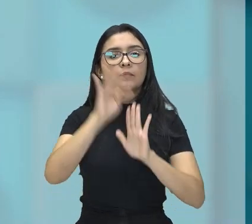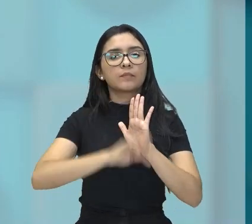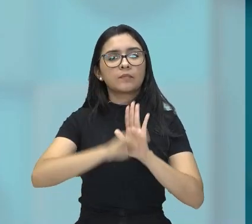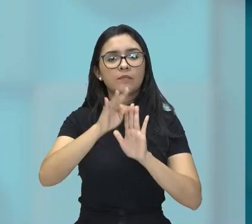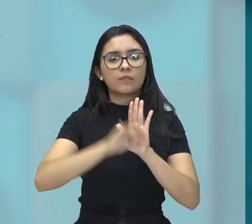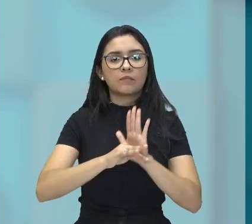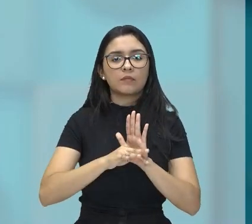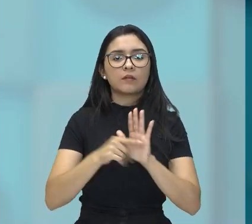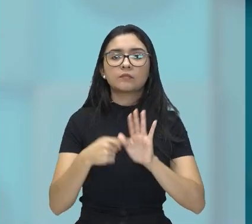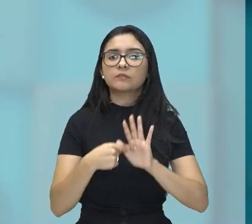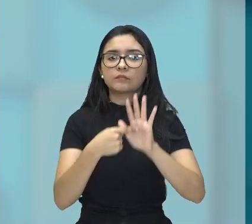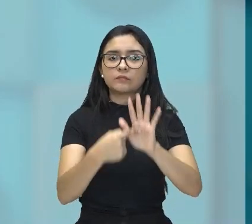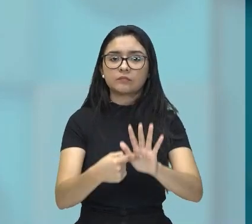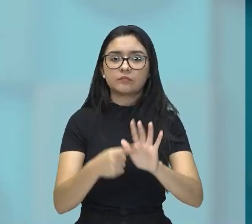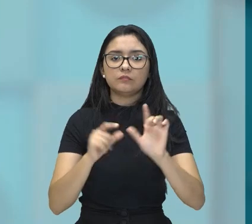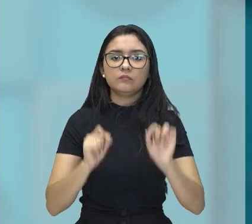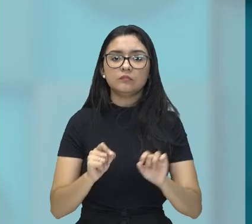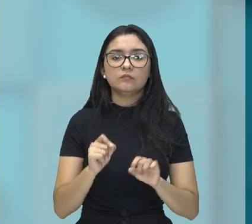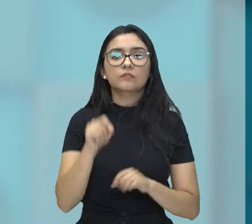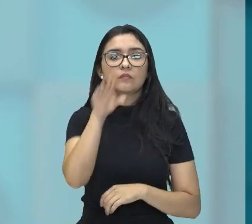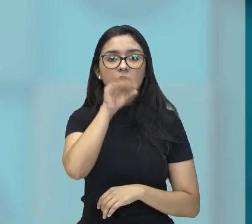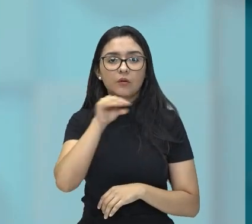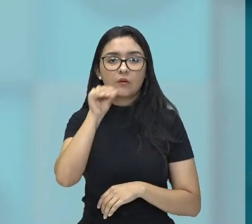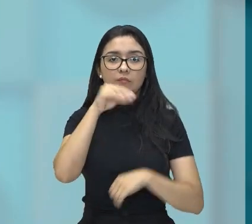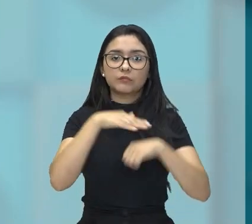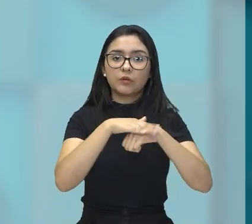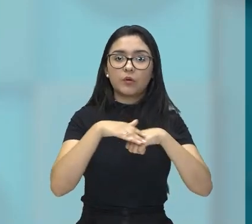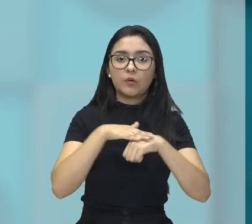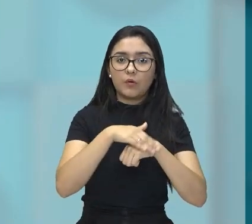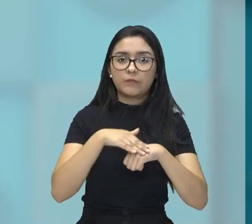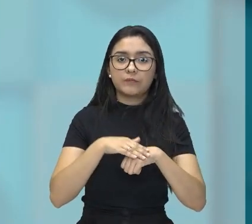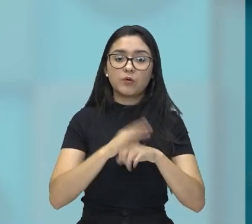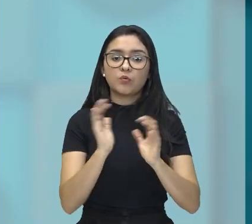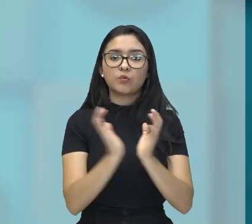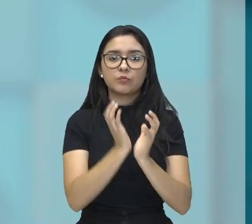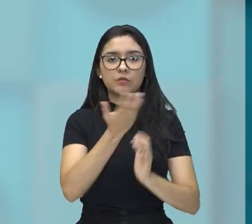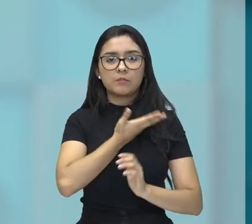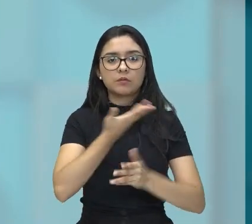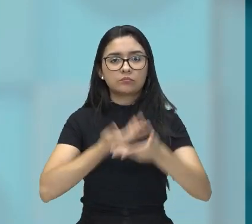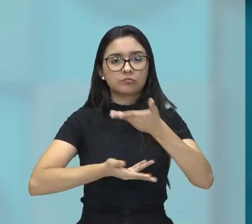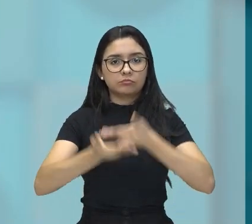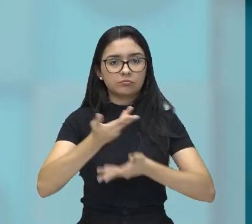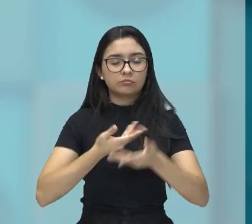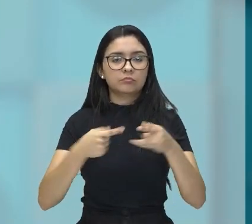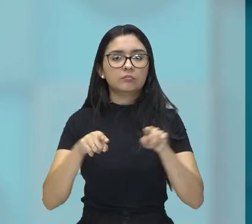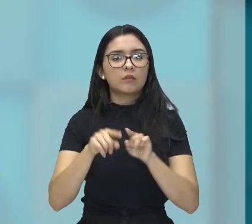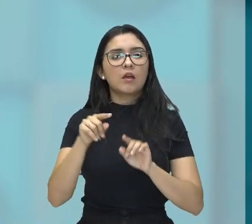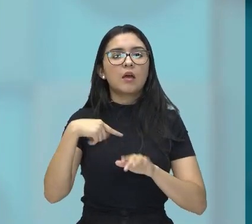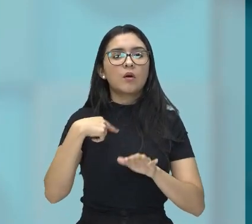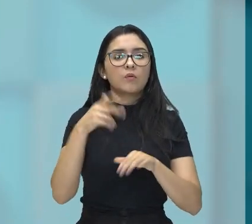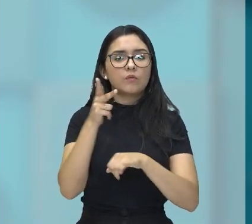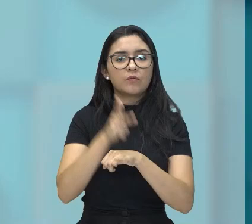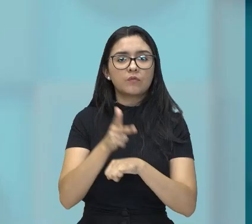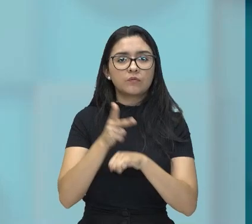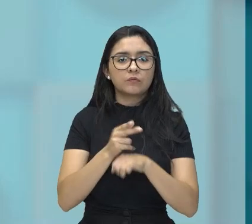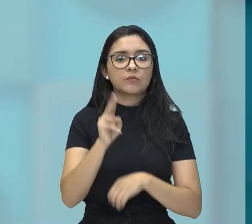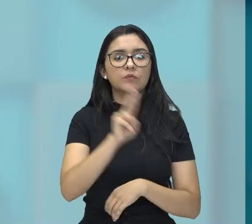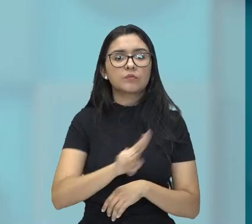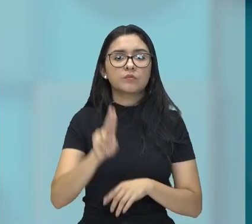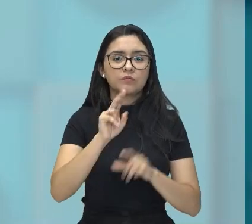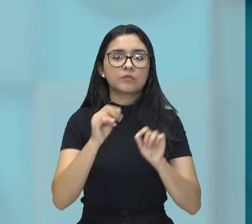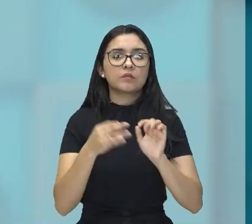ele se manifesta de forma oral, ou seja, é falado, e perceba que é um texto que faz uso de